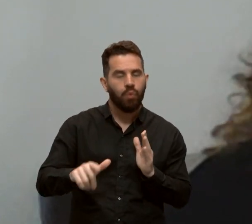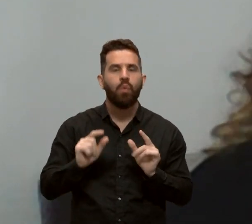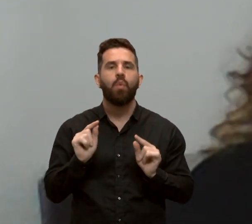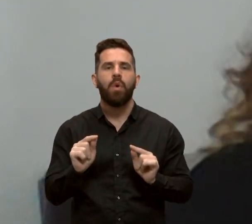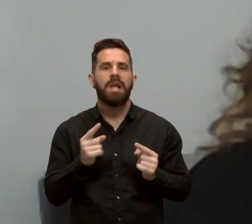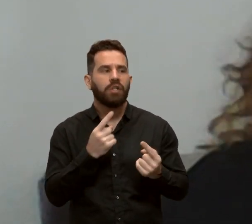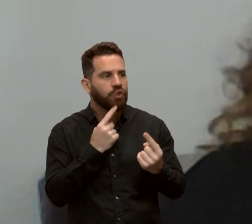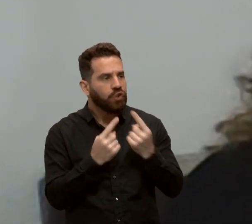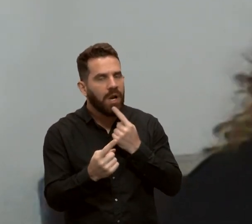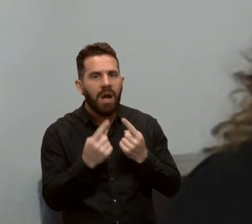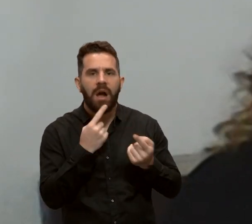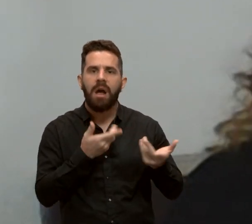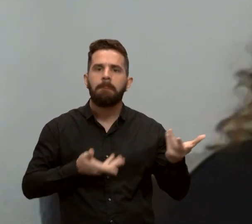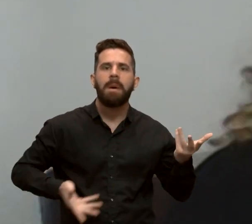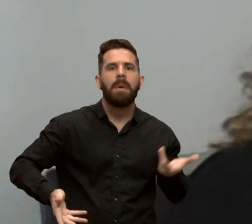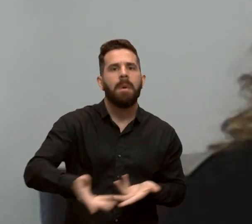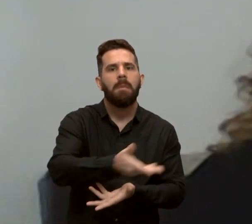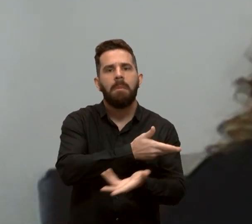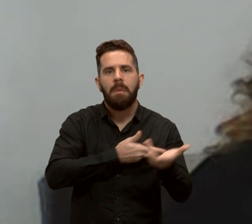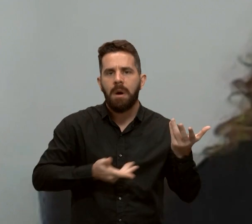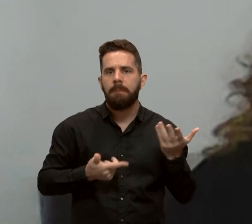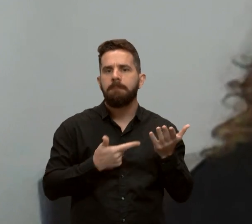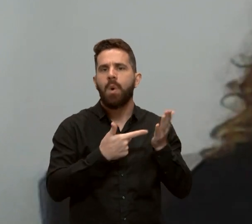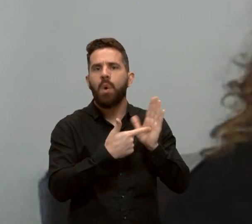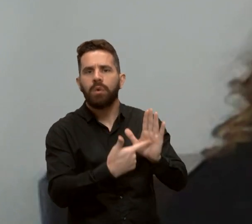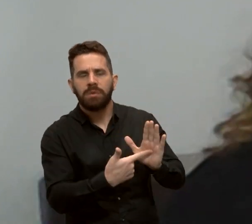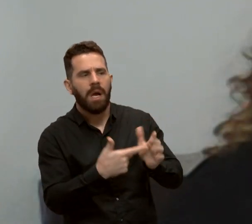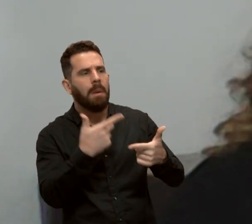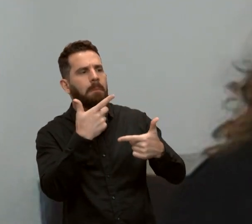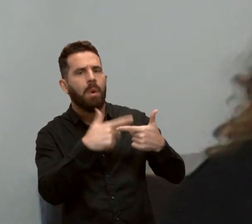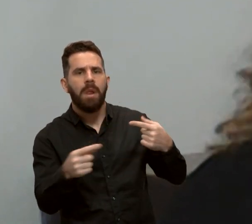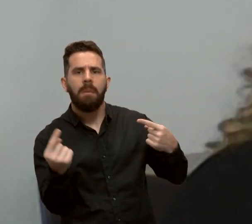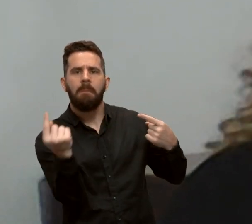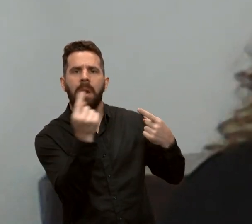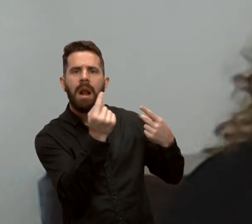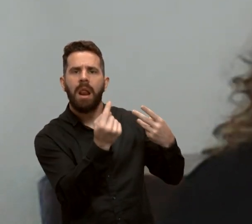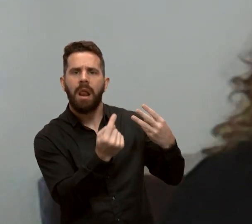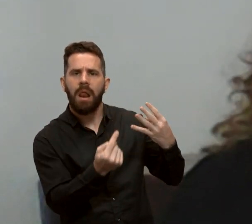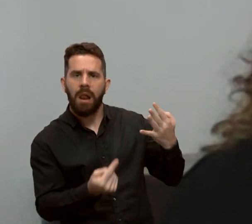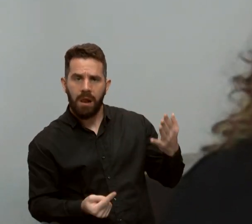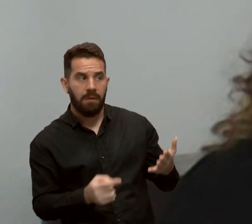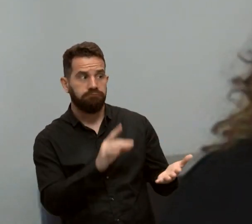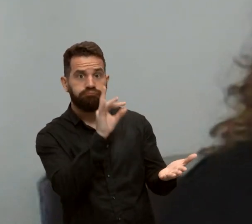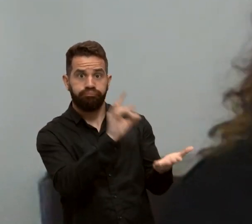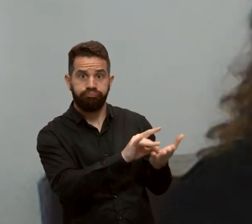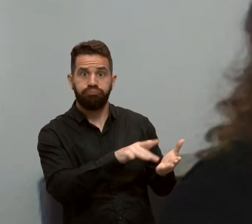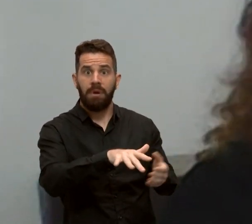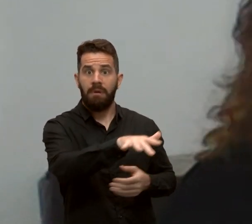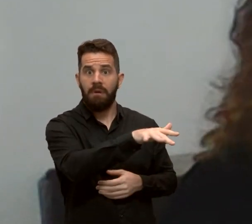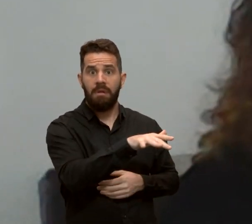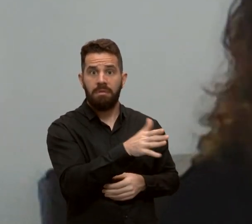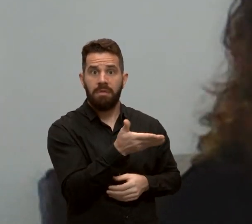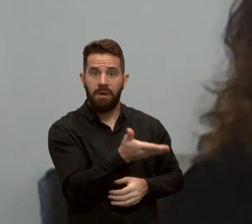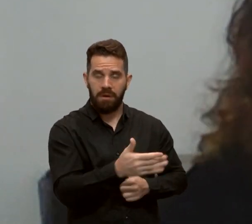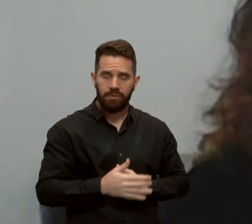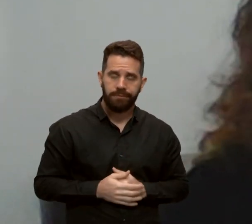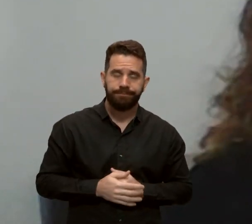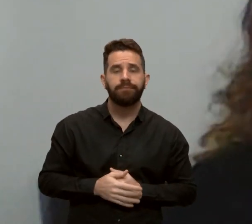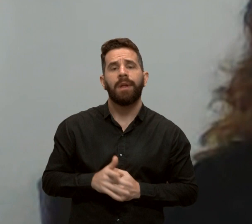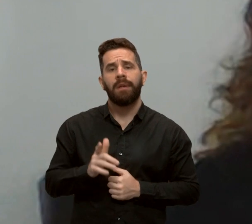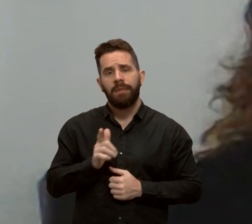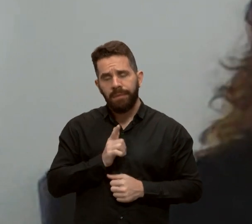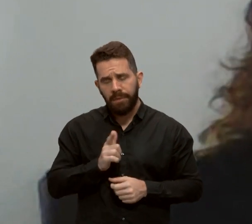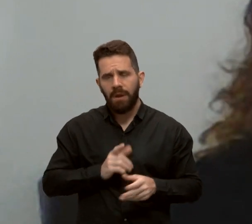diálogo e problematizar as questões que elas se recriam na realidade. Né? Então, você tem direitos que